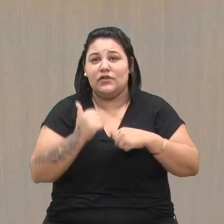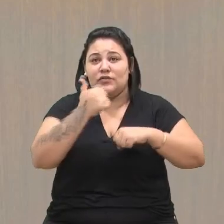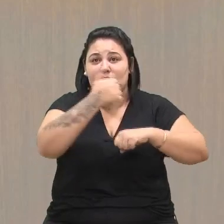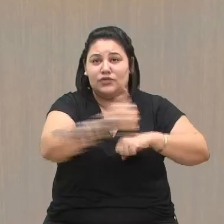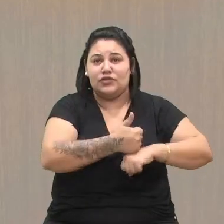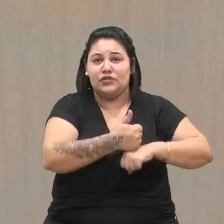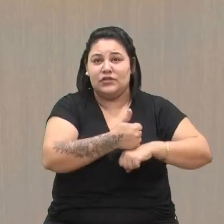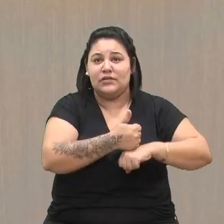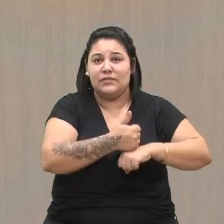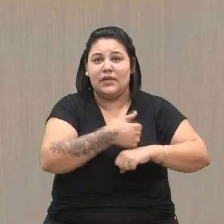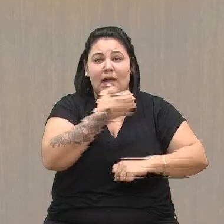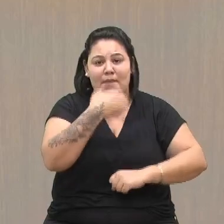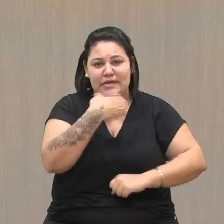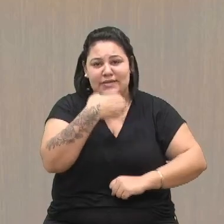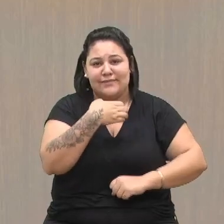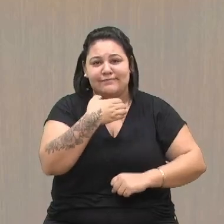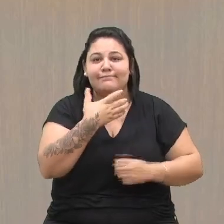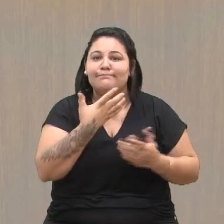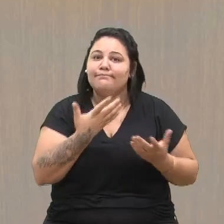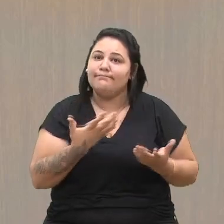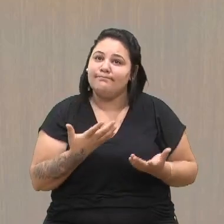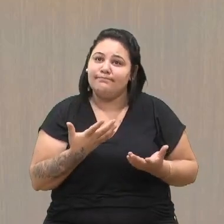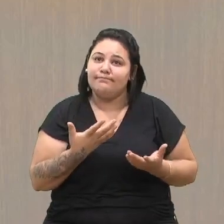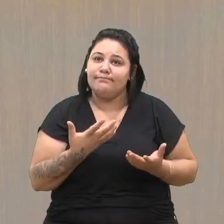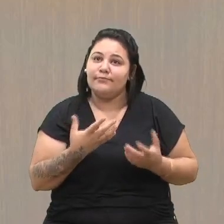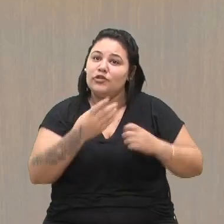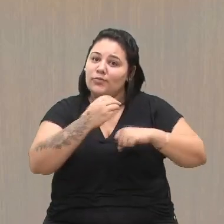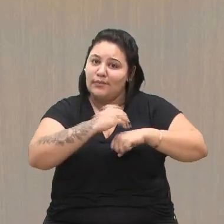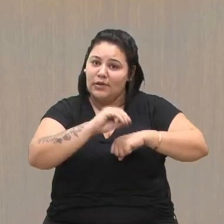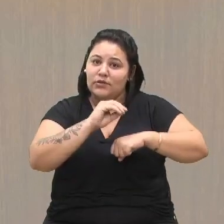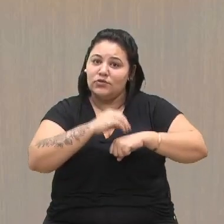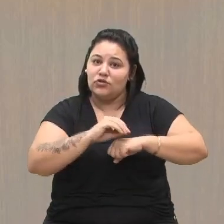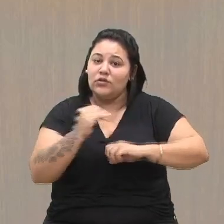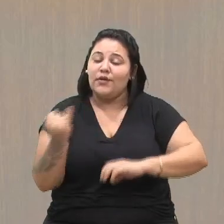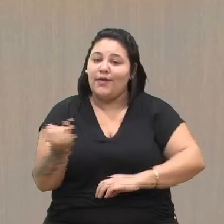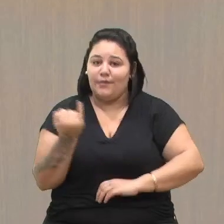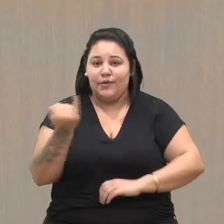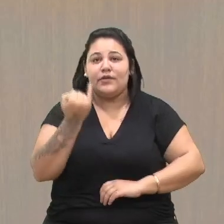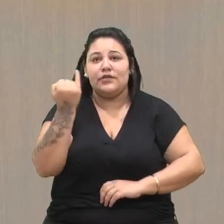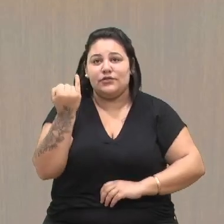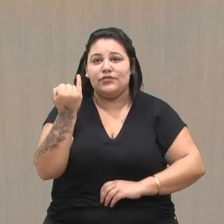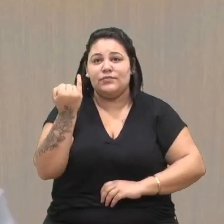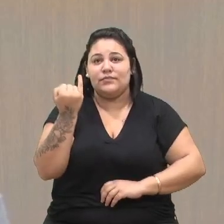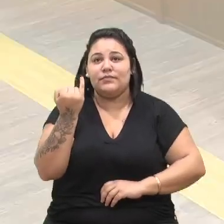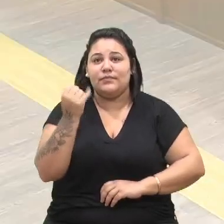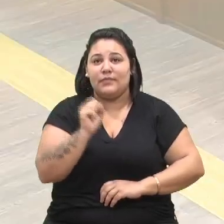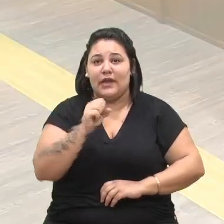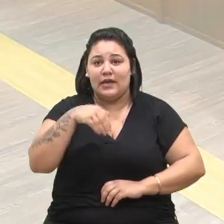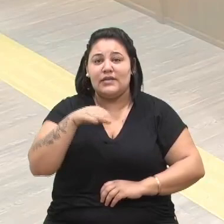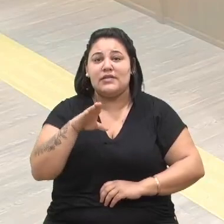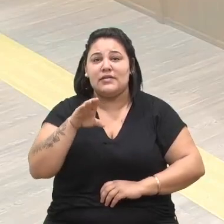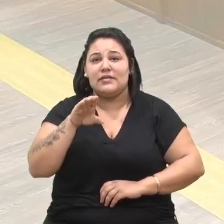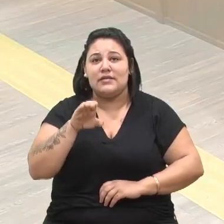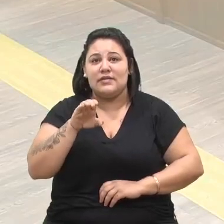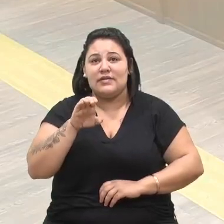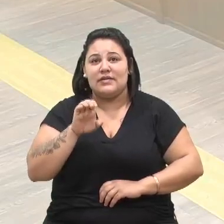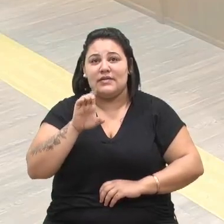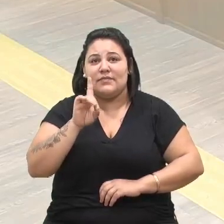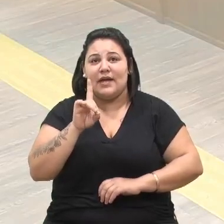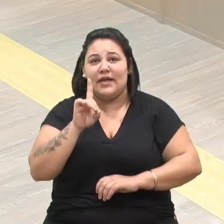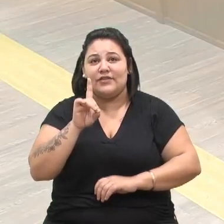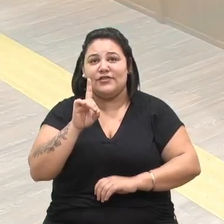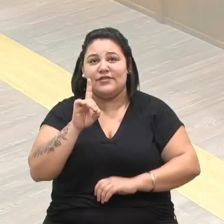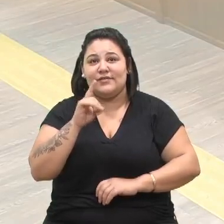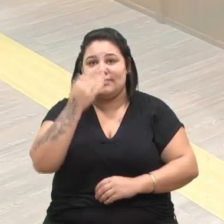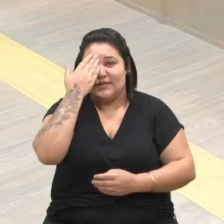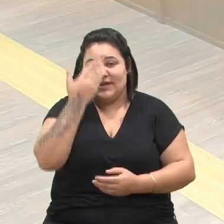uva pela maçã. Então, acho que é uma sugestão importante para a SMED. Obrigada. Sério?